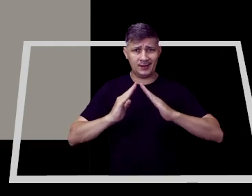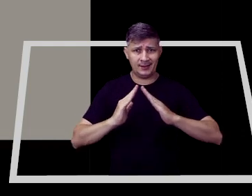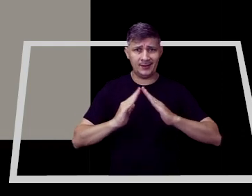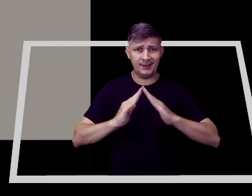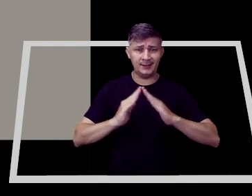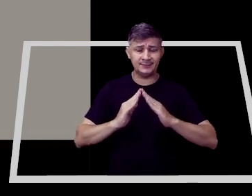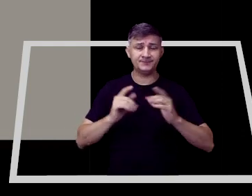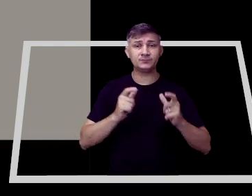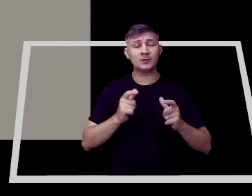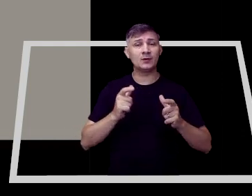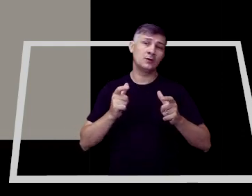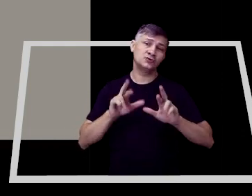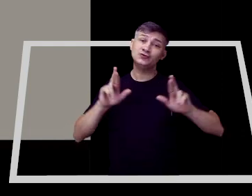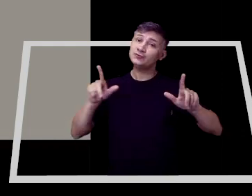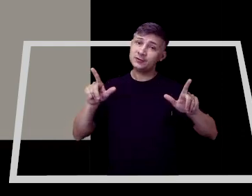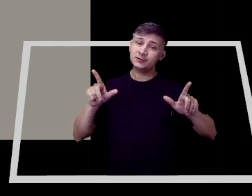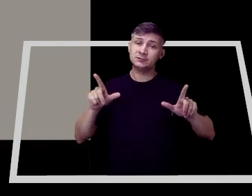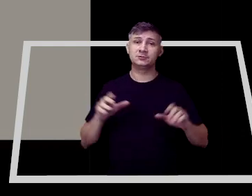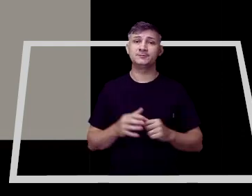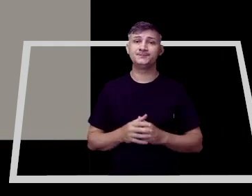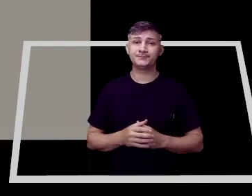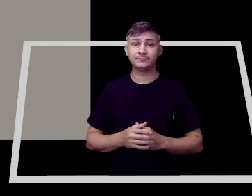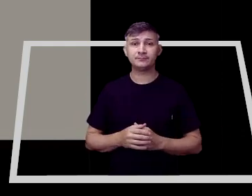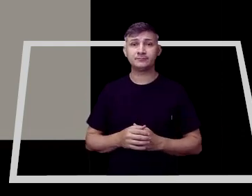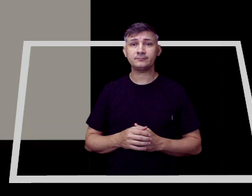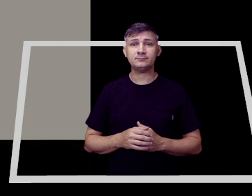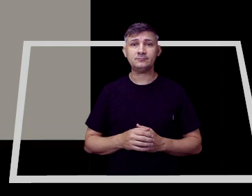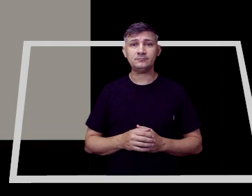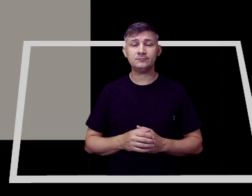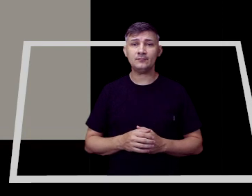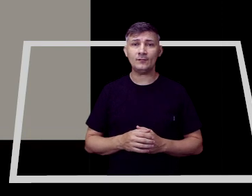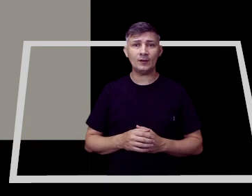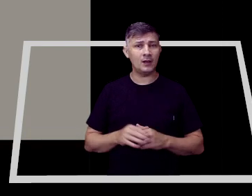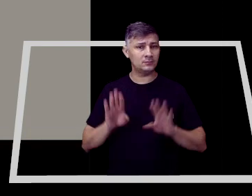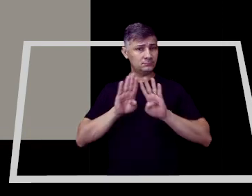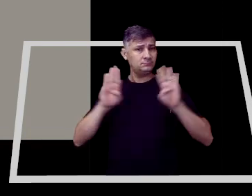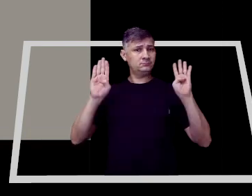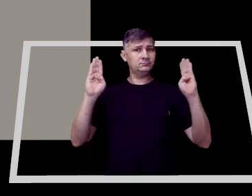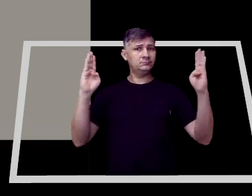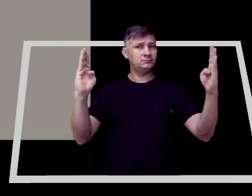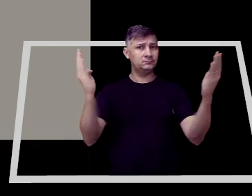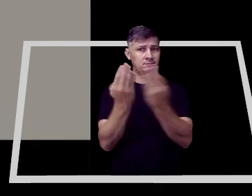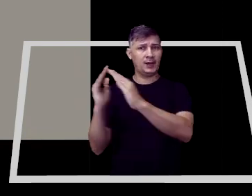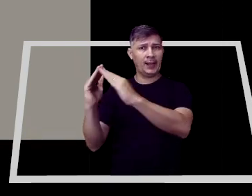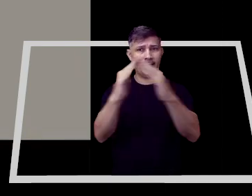outra escala, enfim, um condomínio no interior de São Paulo.